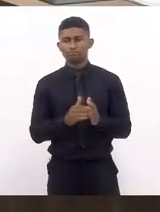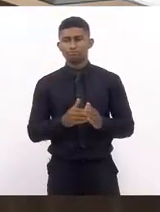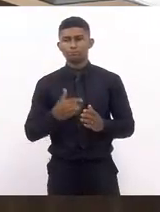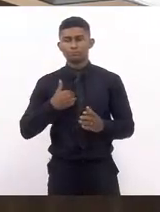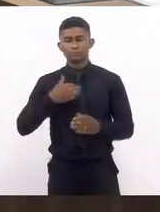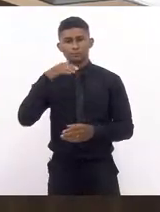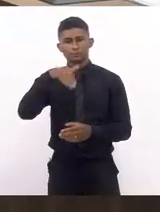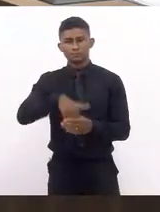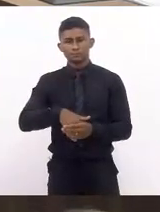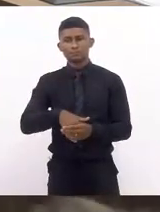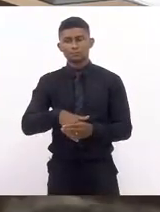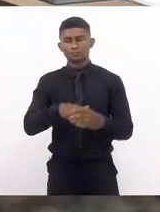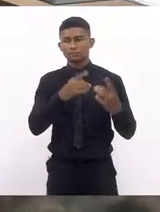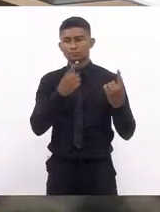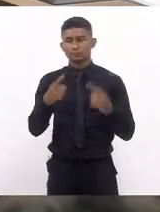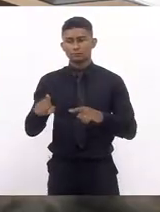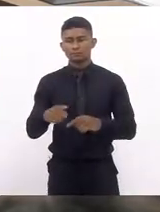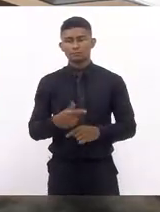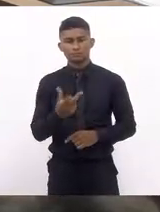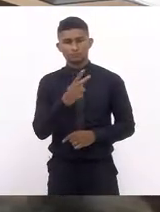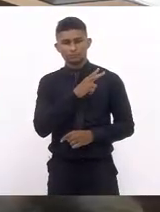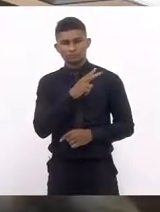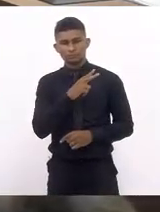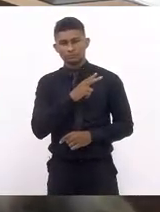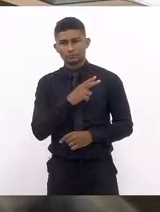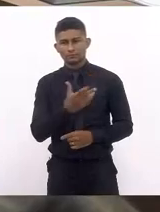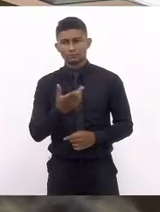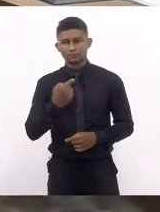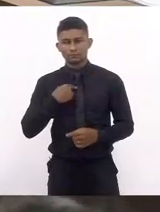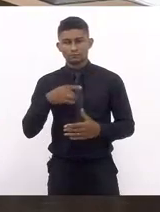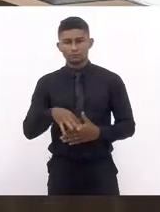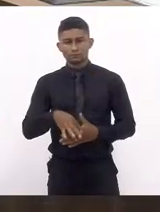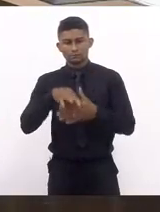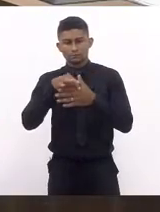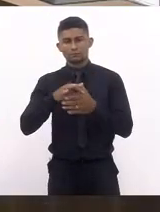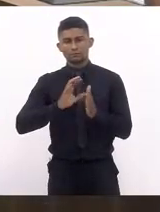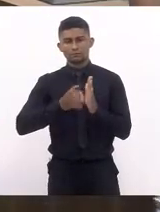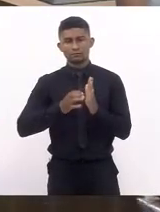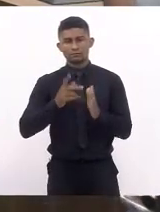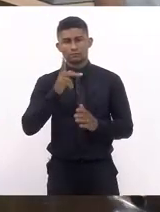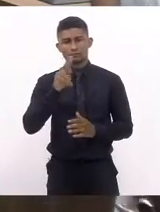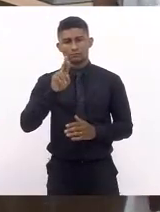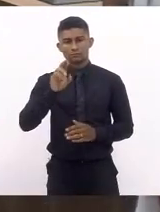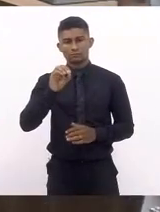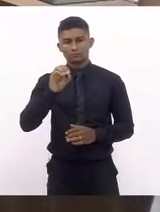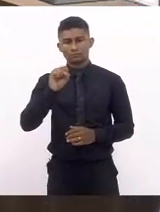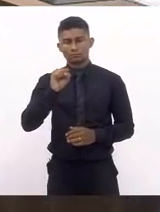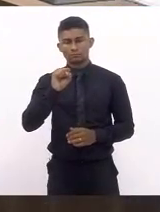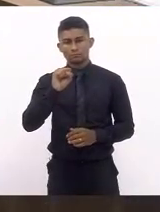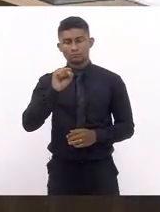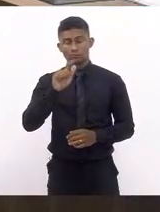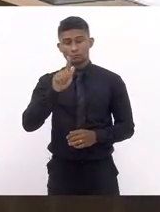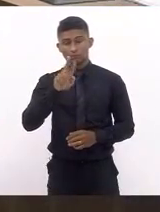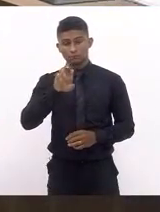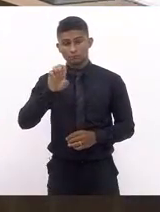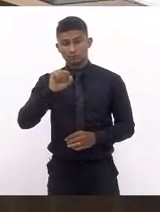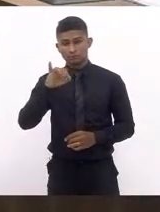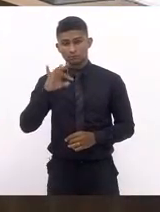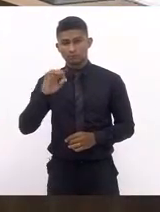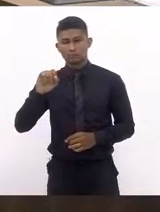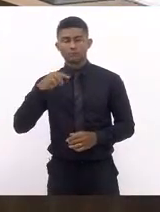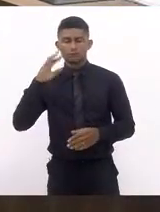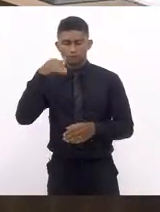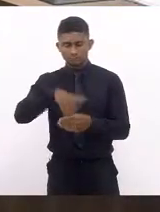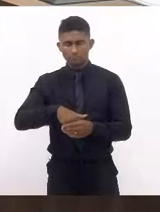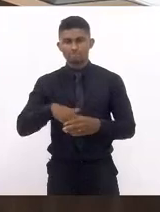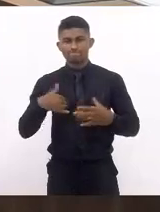voltei contra a privatização como líder Progressista voltei com muita honra e não me arrependo